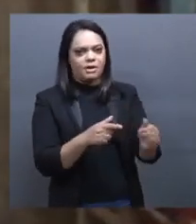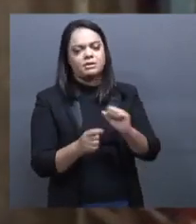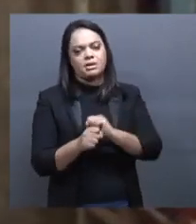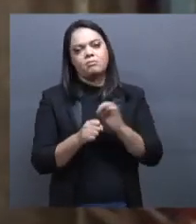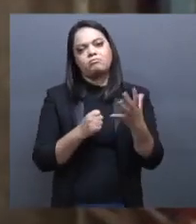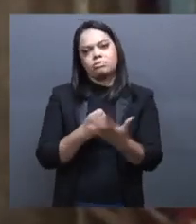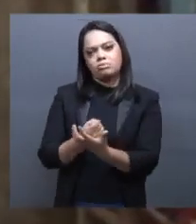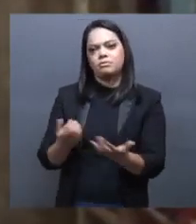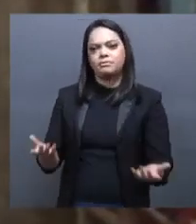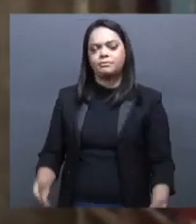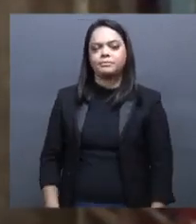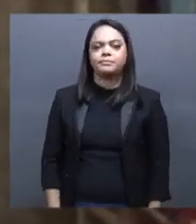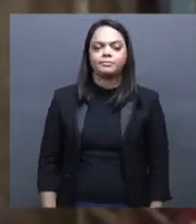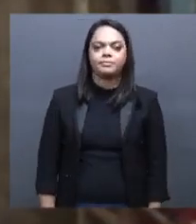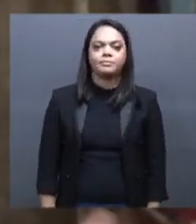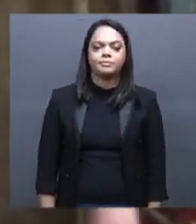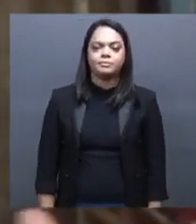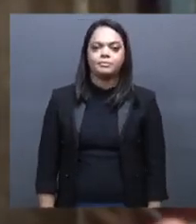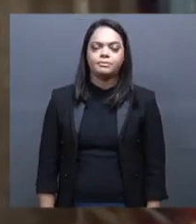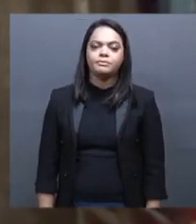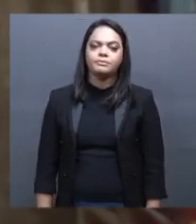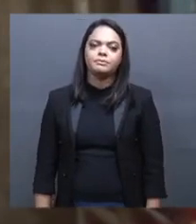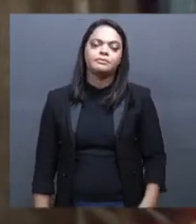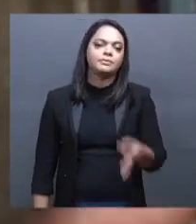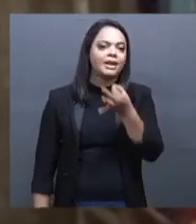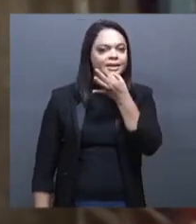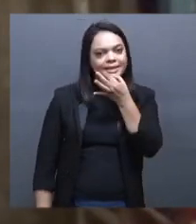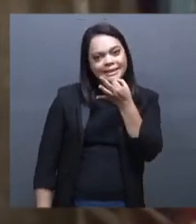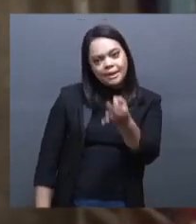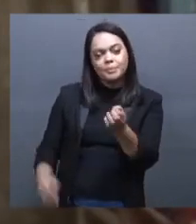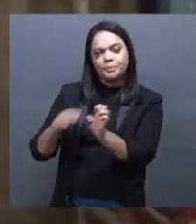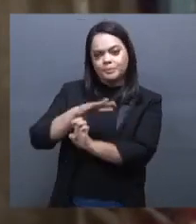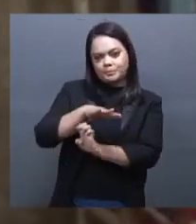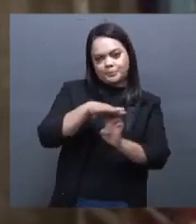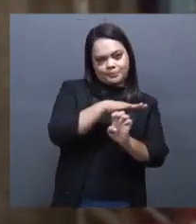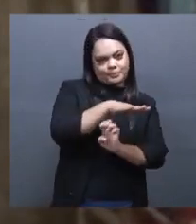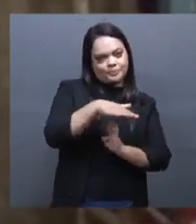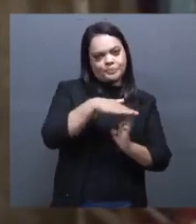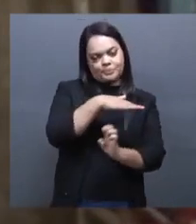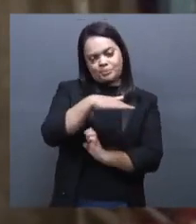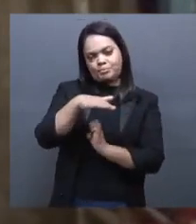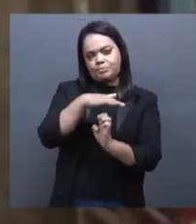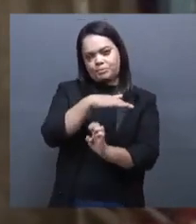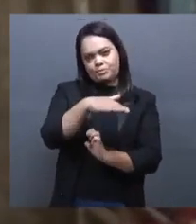pandemia, tá? Do ponto de vista das empresas, tá?